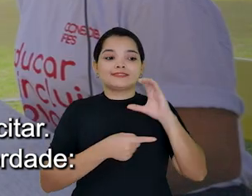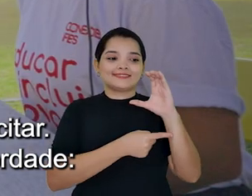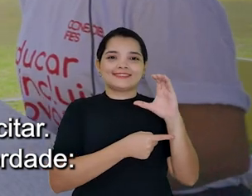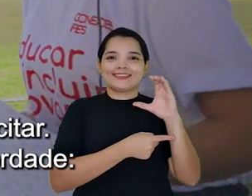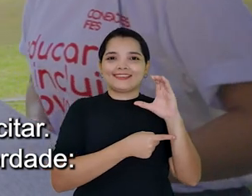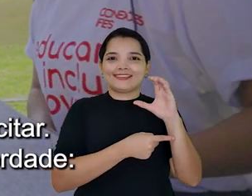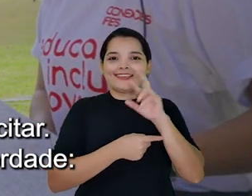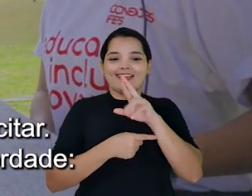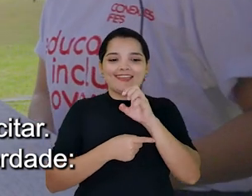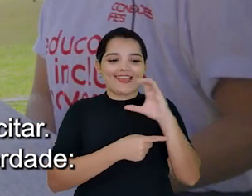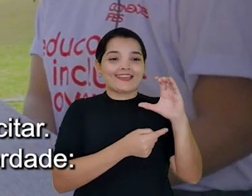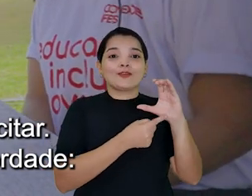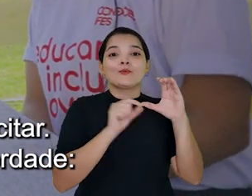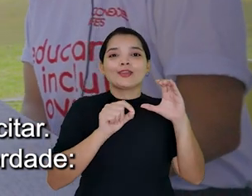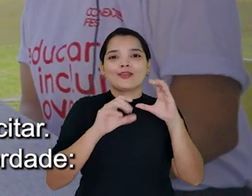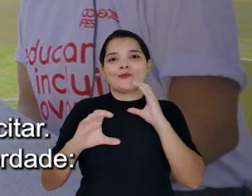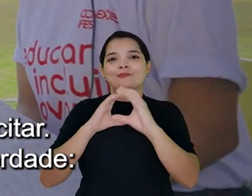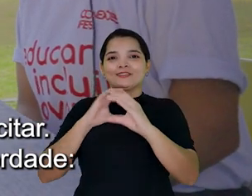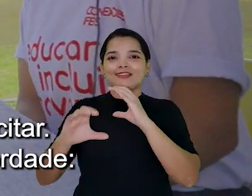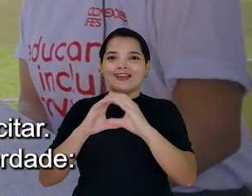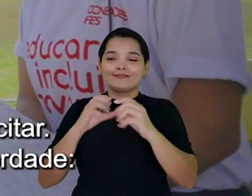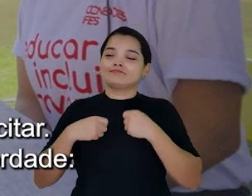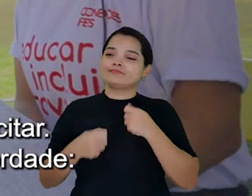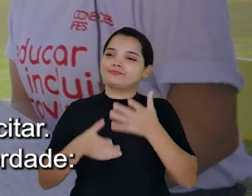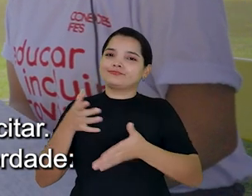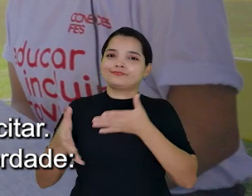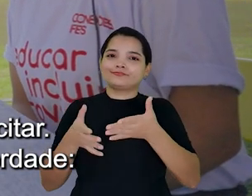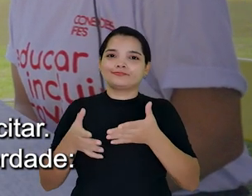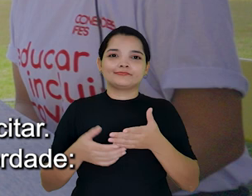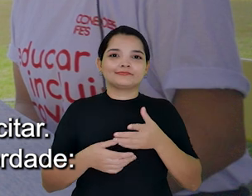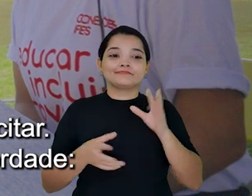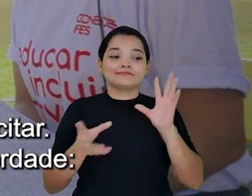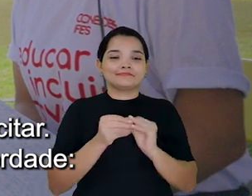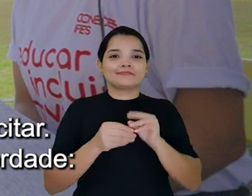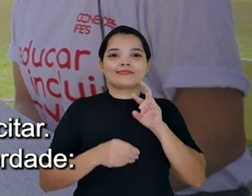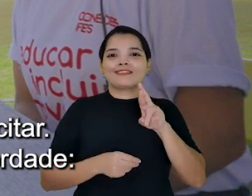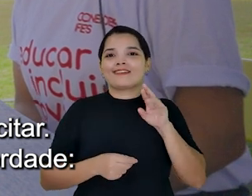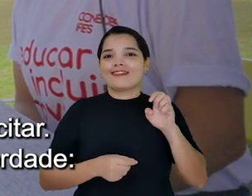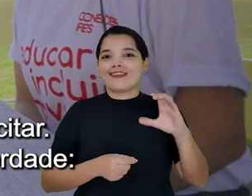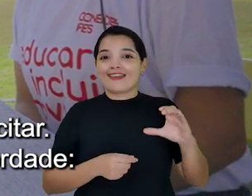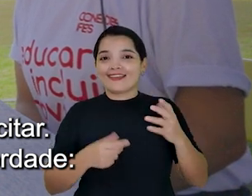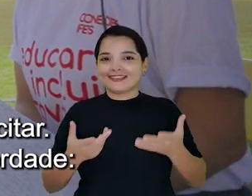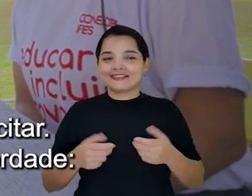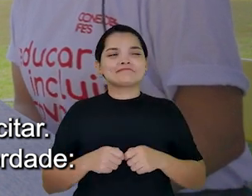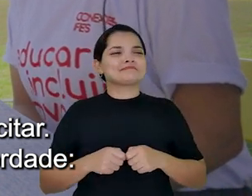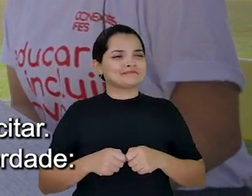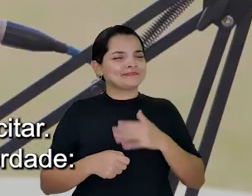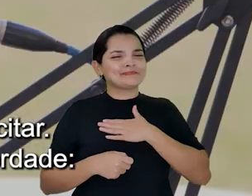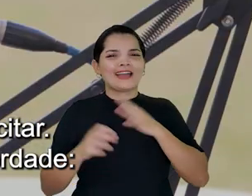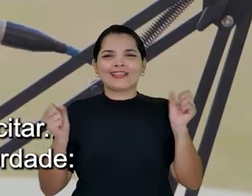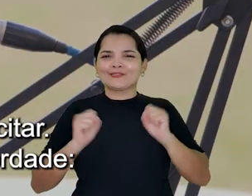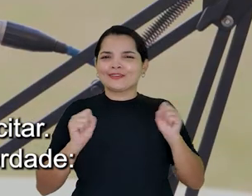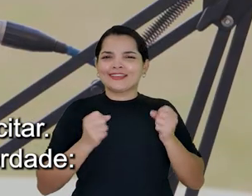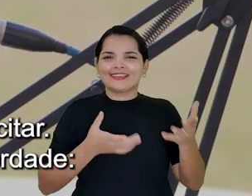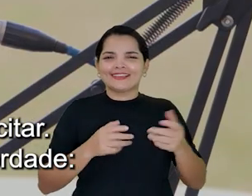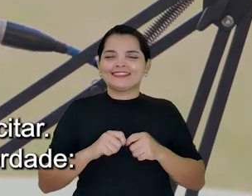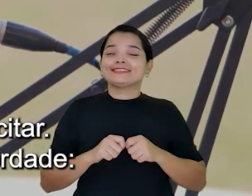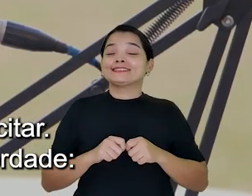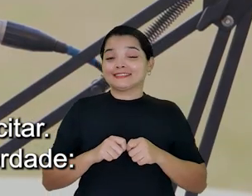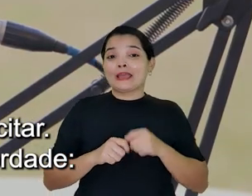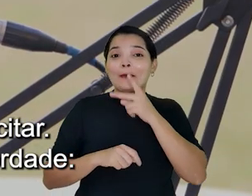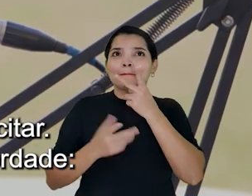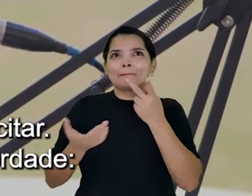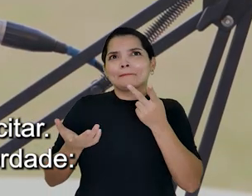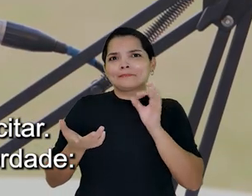que bacana Adorei vou exercitar pronto rec isso aí gente é clichê